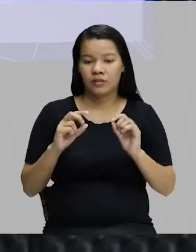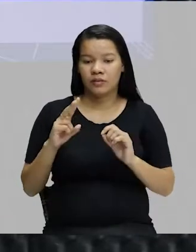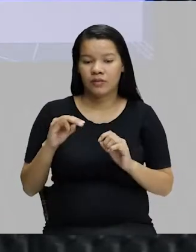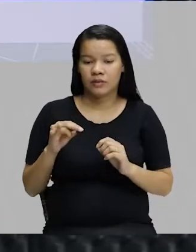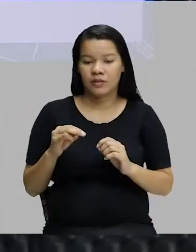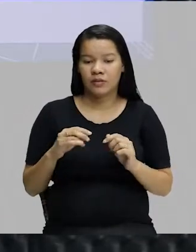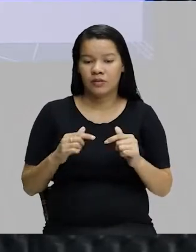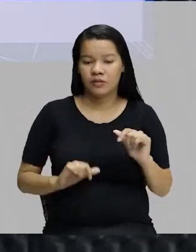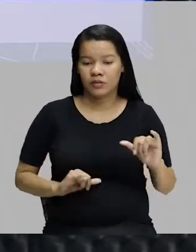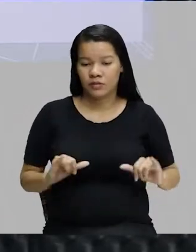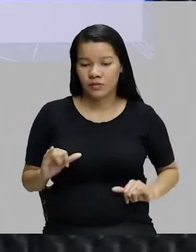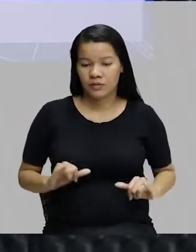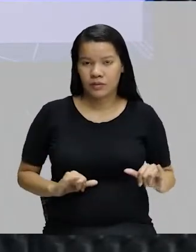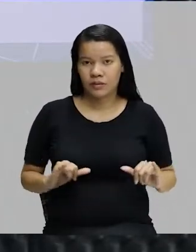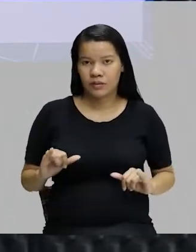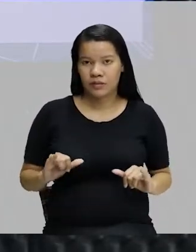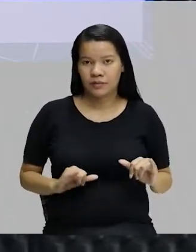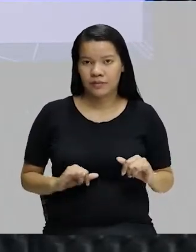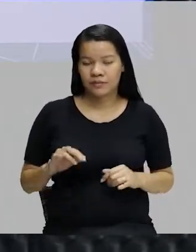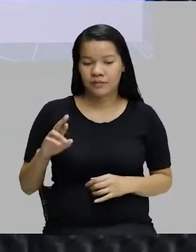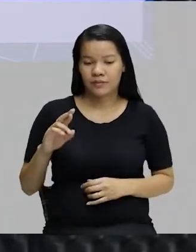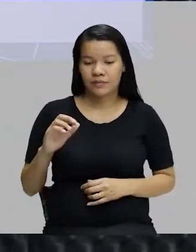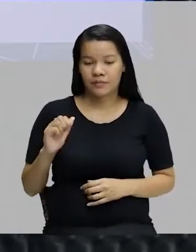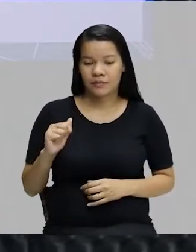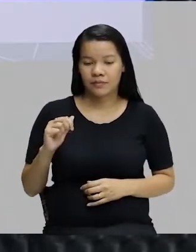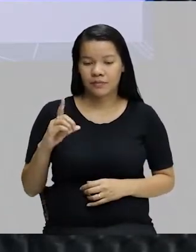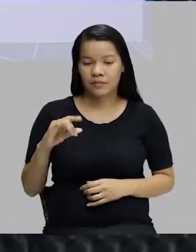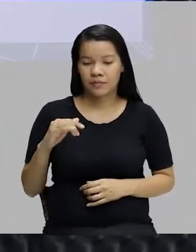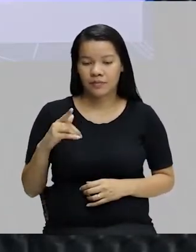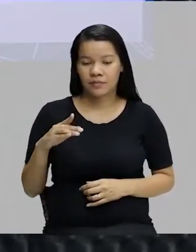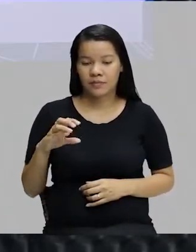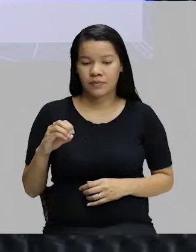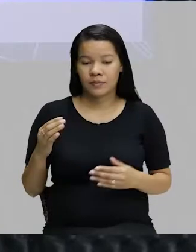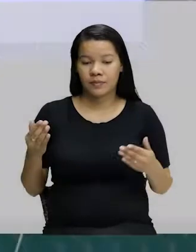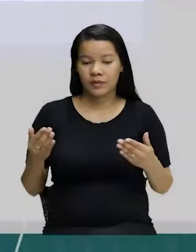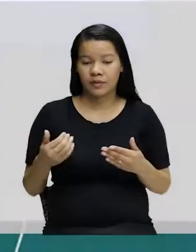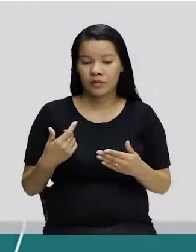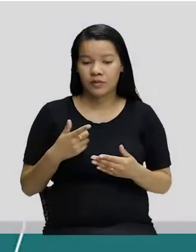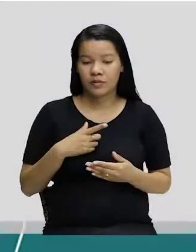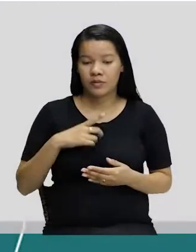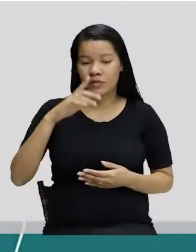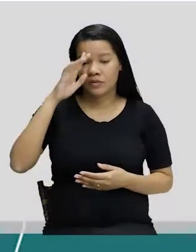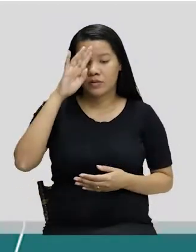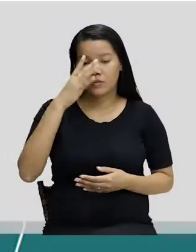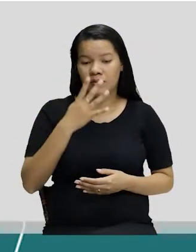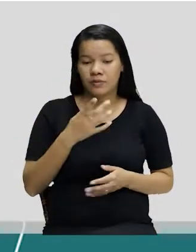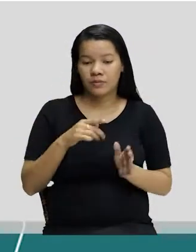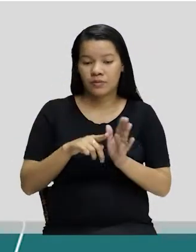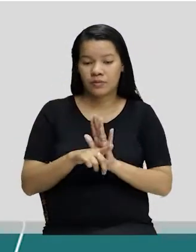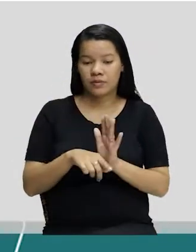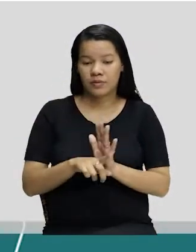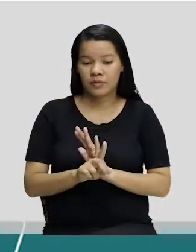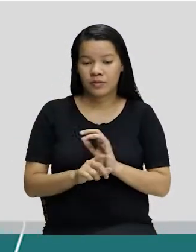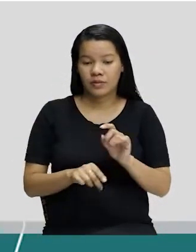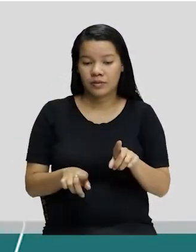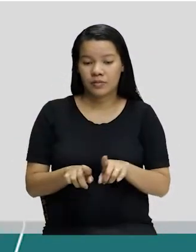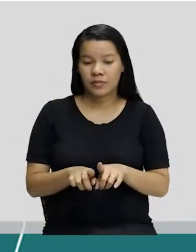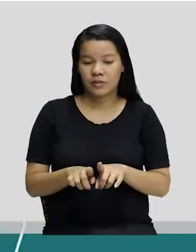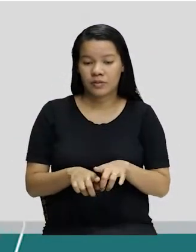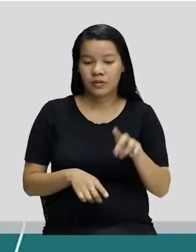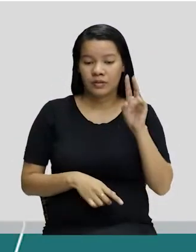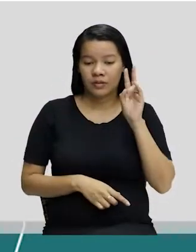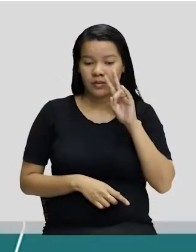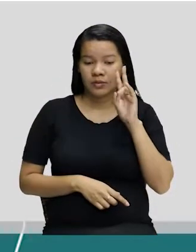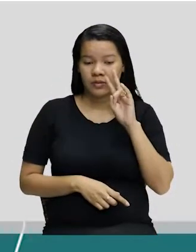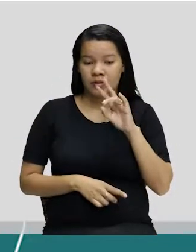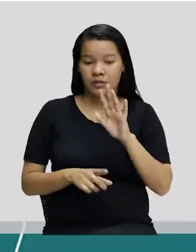radiação. Então, com base nesse quadro, turminha, nós vamos resolver agora algumas questões, certo? E lembrando também as